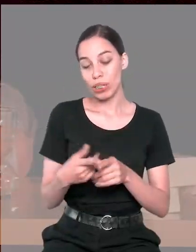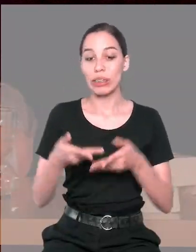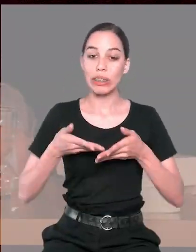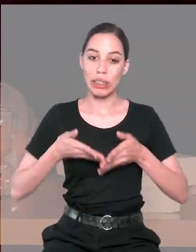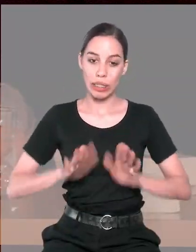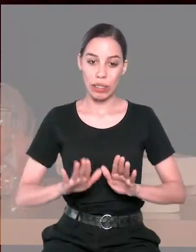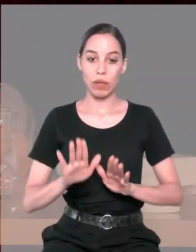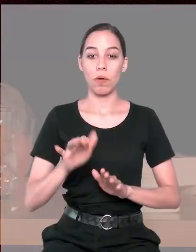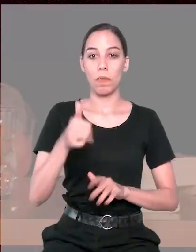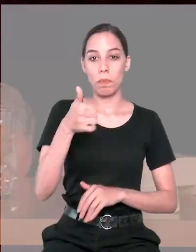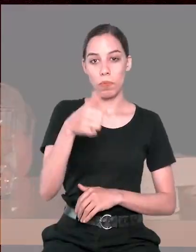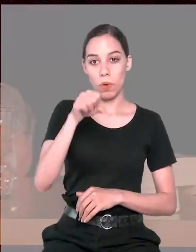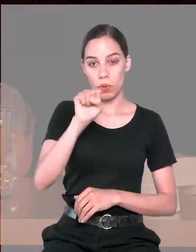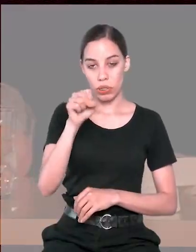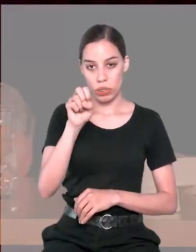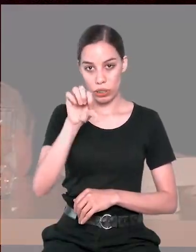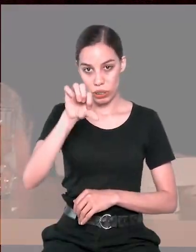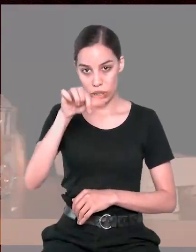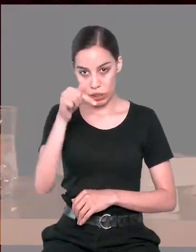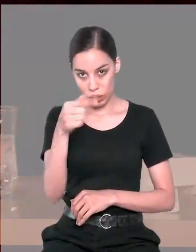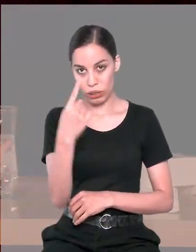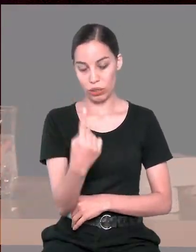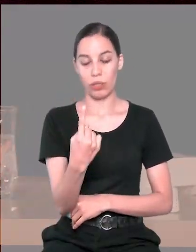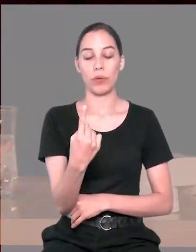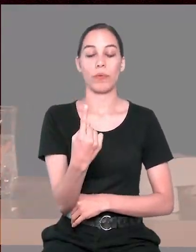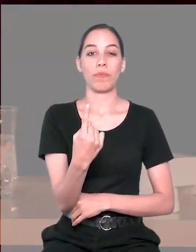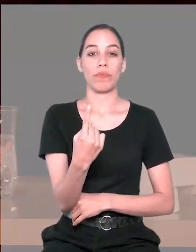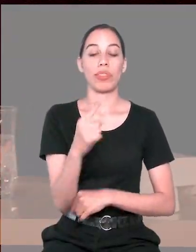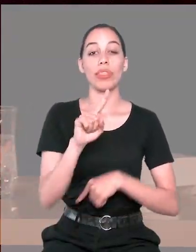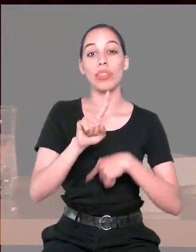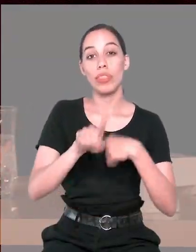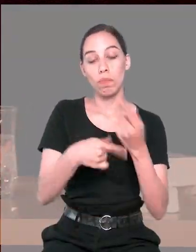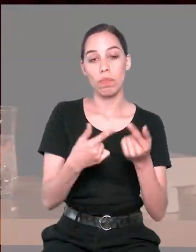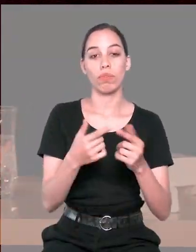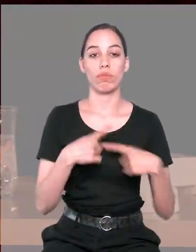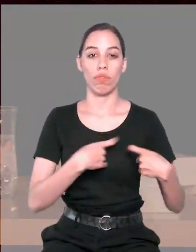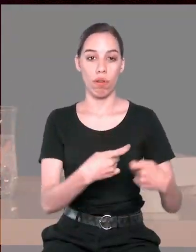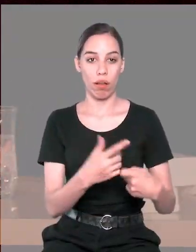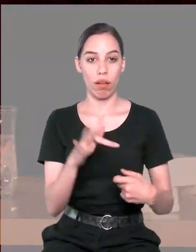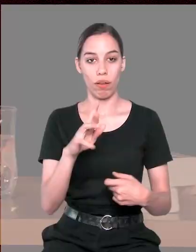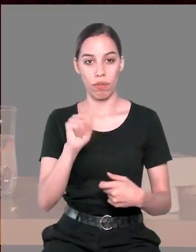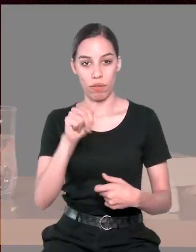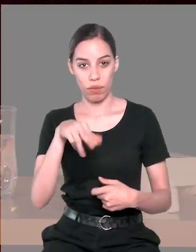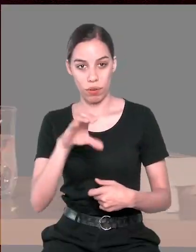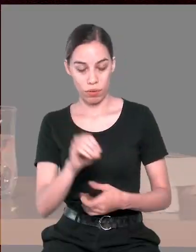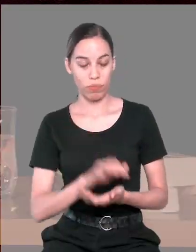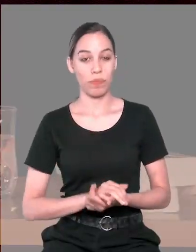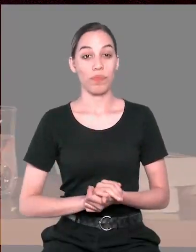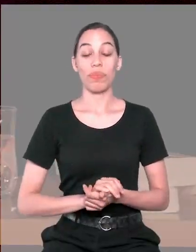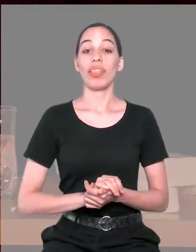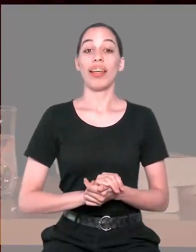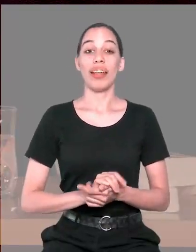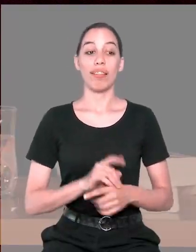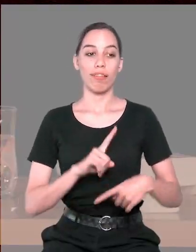nasceu em 1871, portanto, logo após a Guerra Franco-Prussiana. Ele